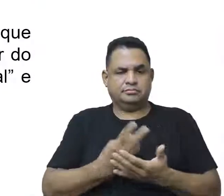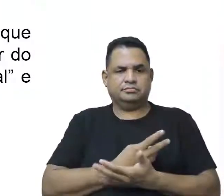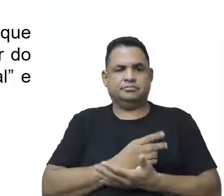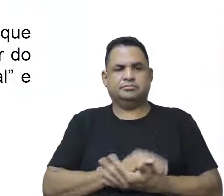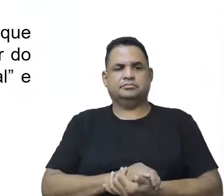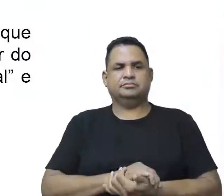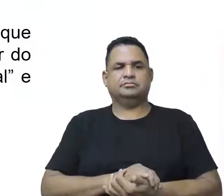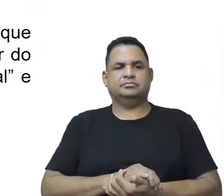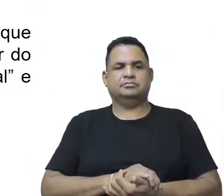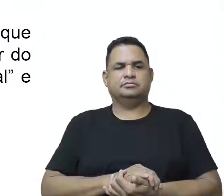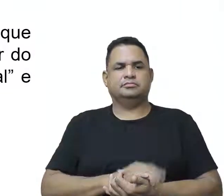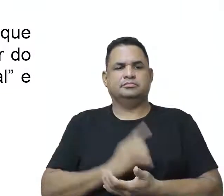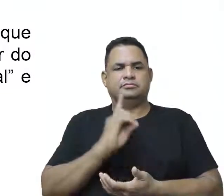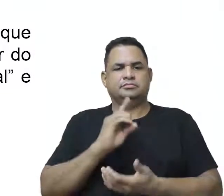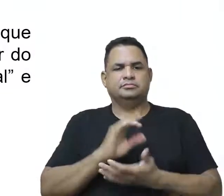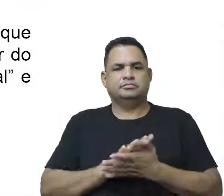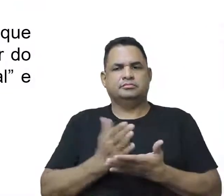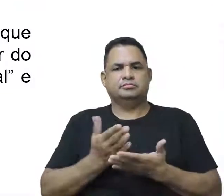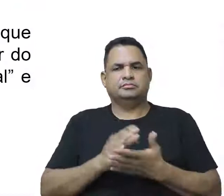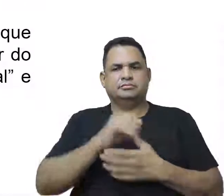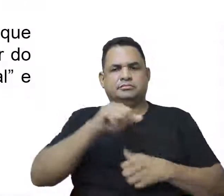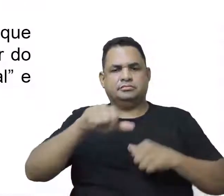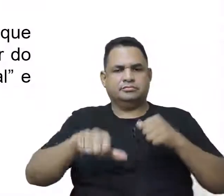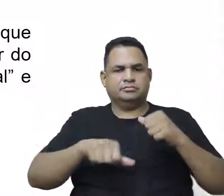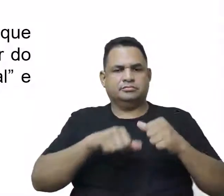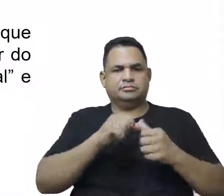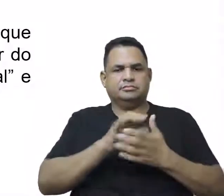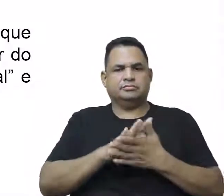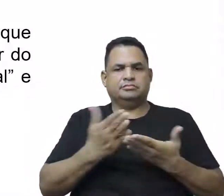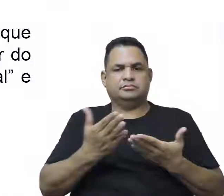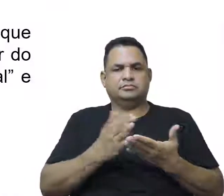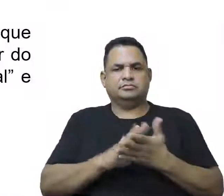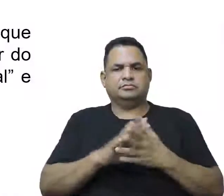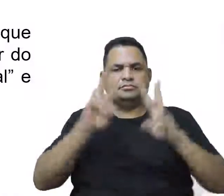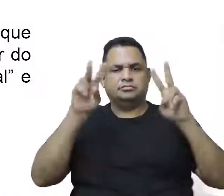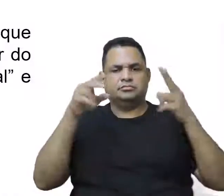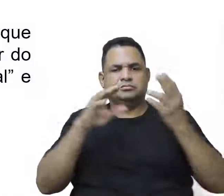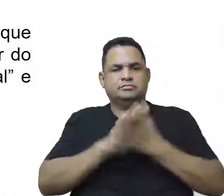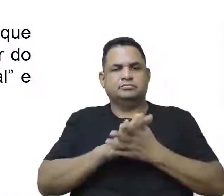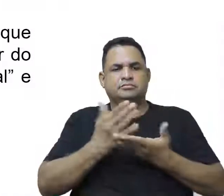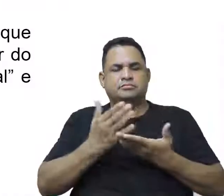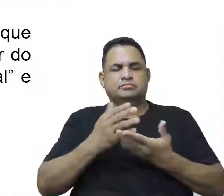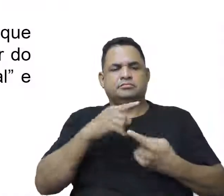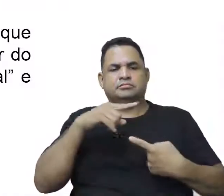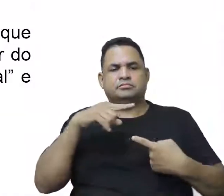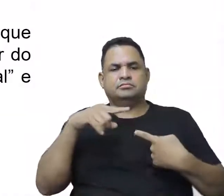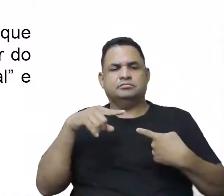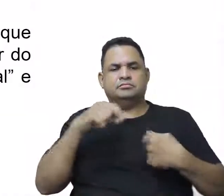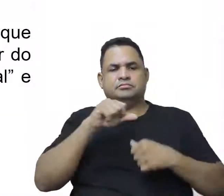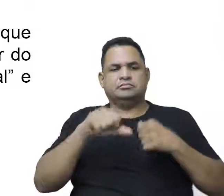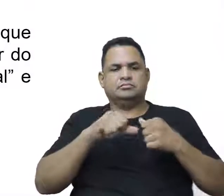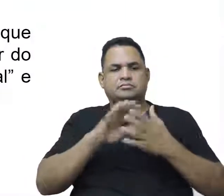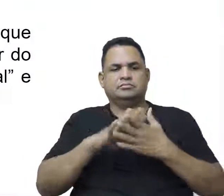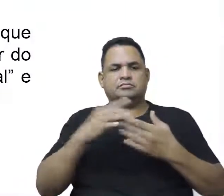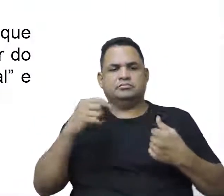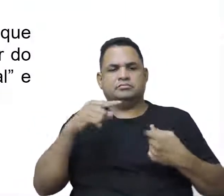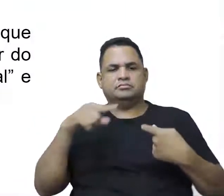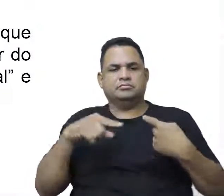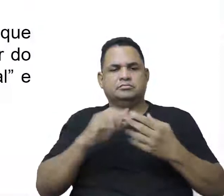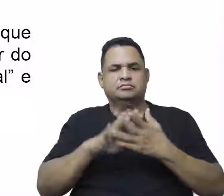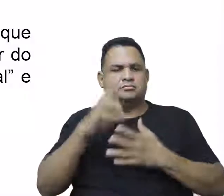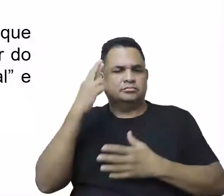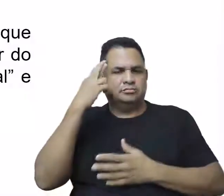é a C. D. A questão das mudanças sociais é um tema que se tornou objeto de